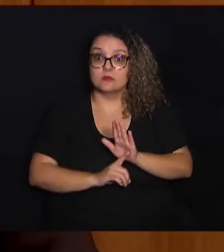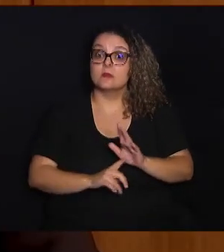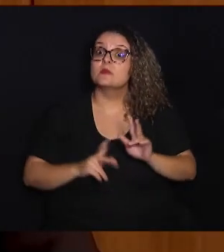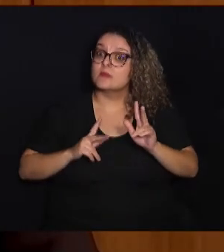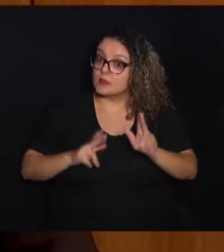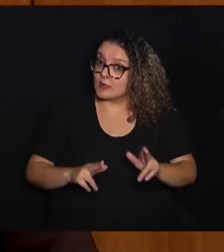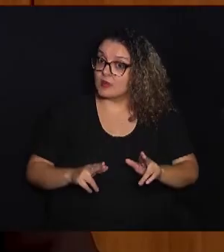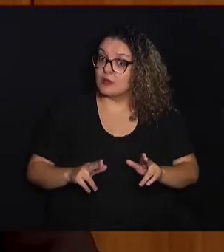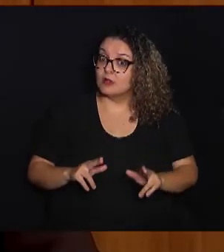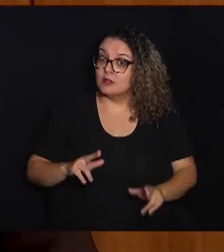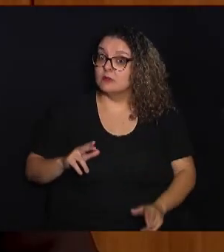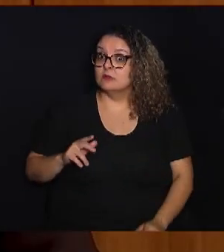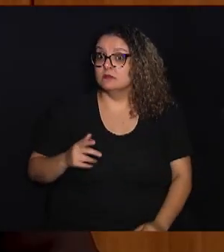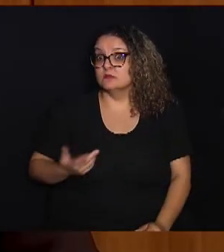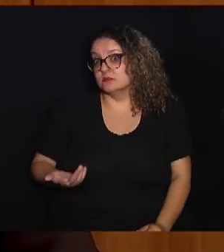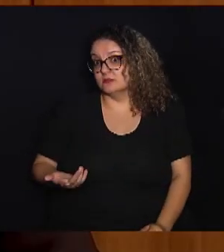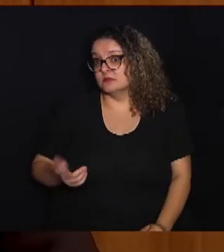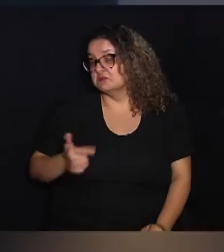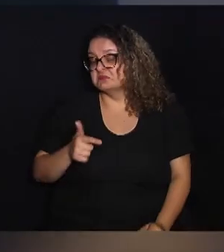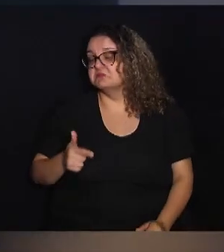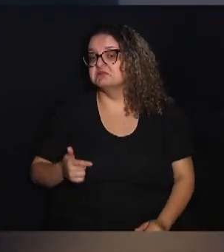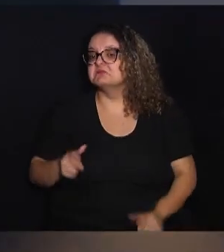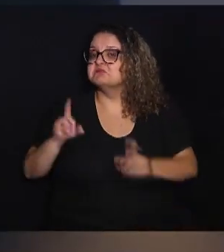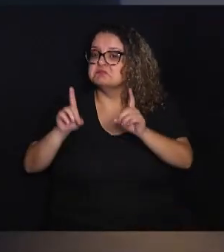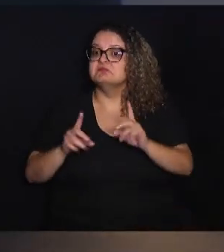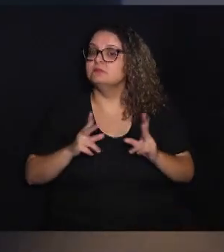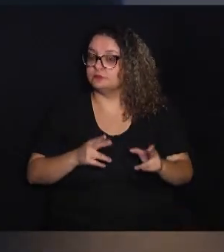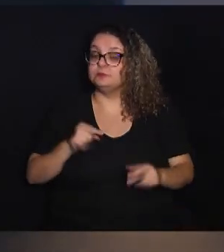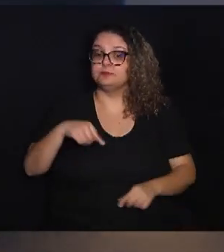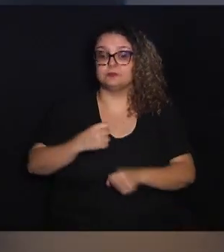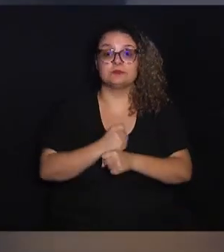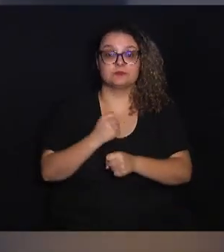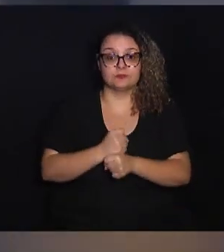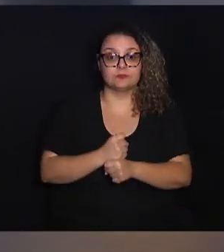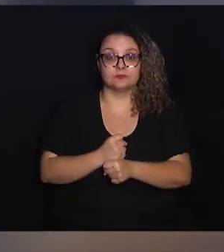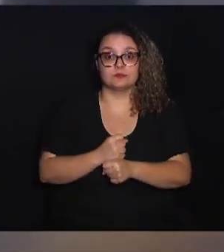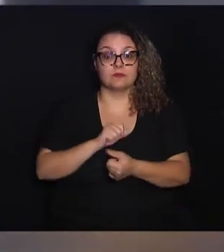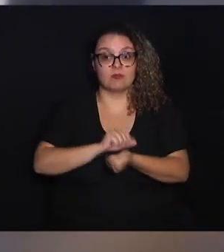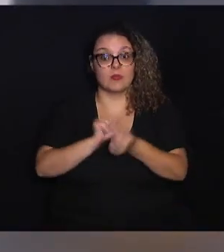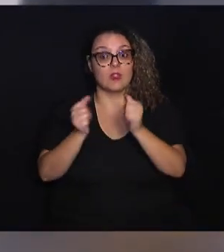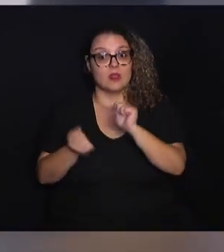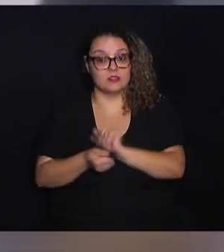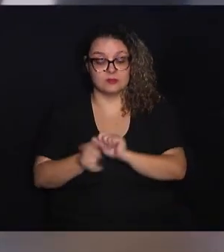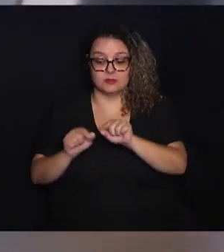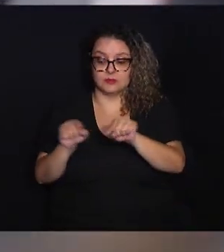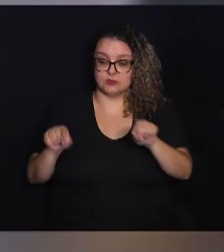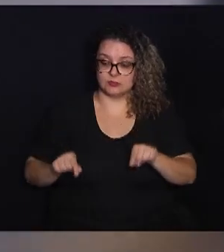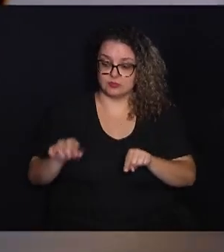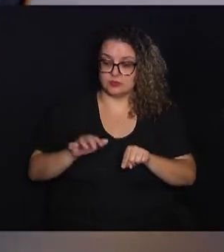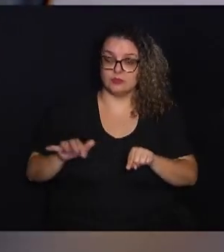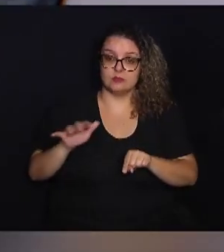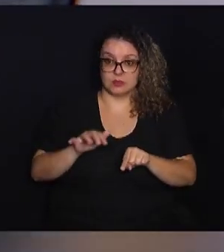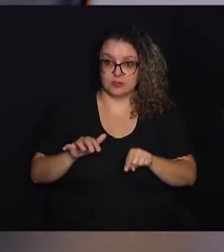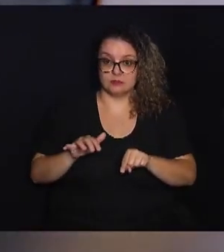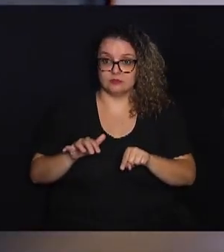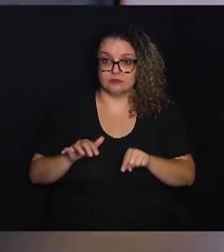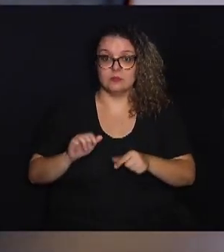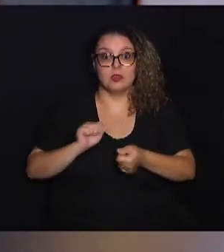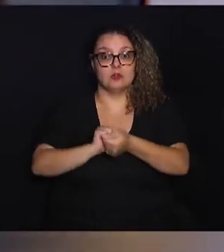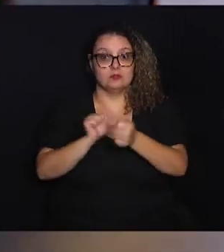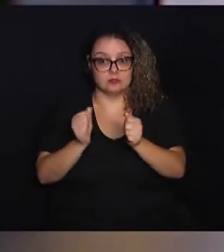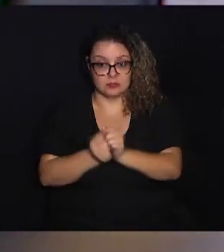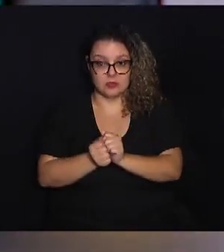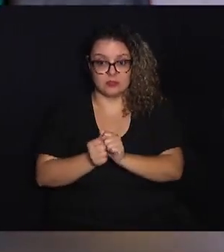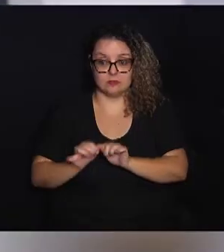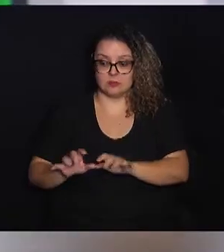aquele que não tem tal deficiência. Neste ano, além da adaptação das urnas eletrônicas, equipadas com